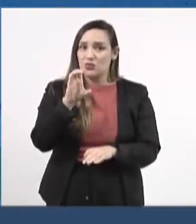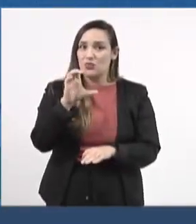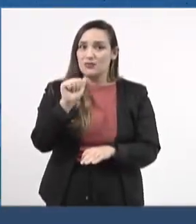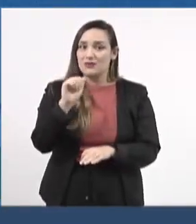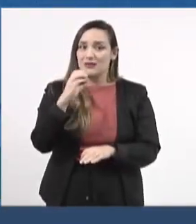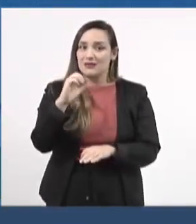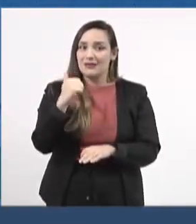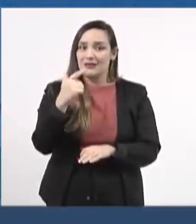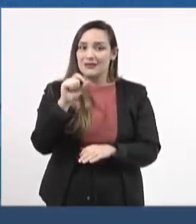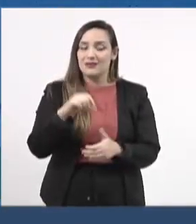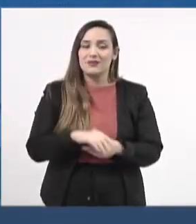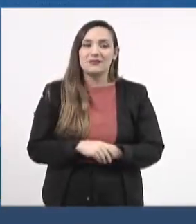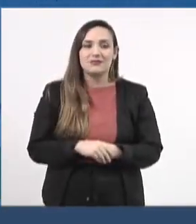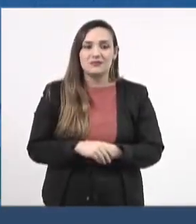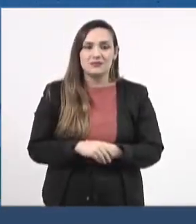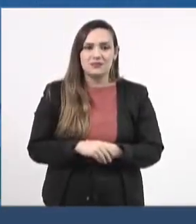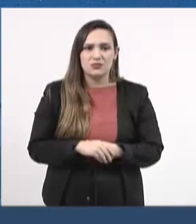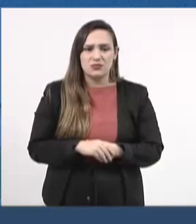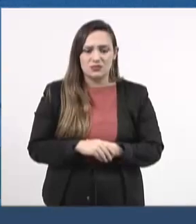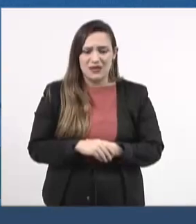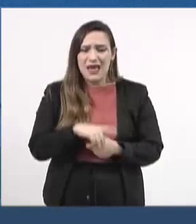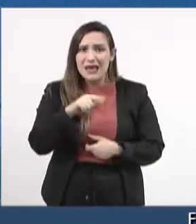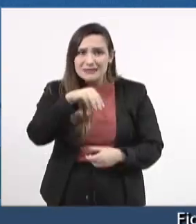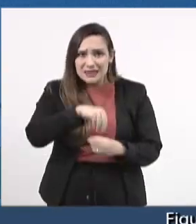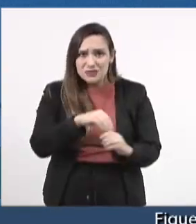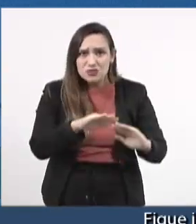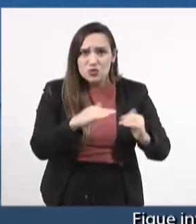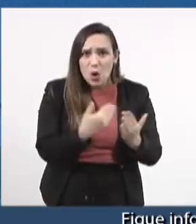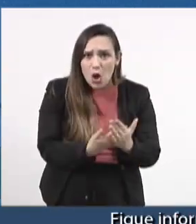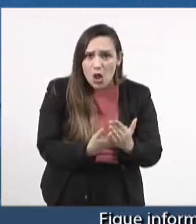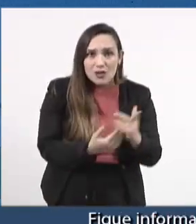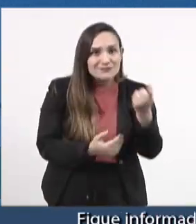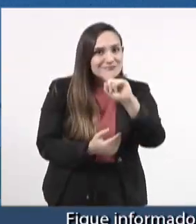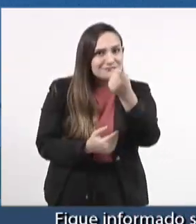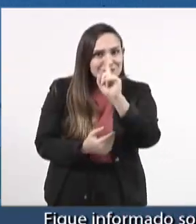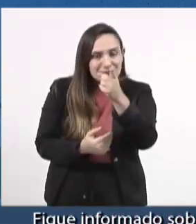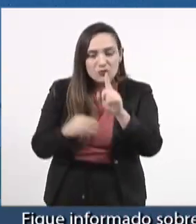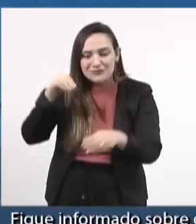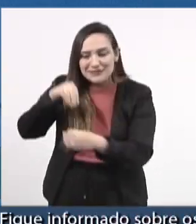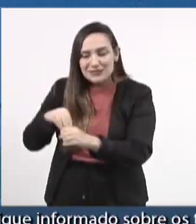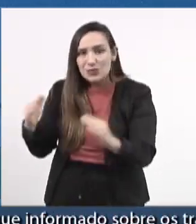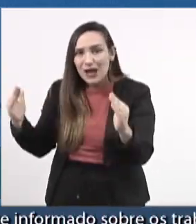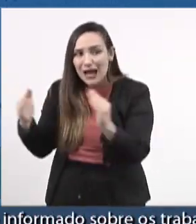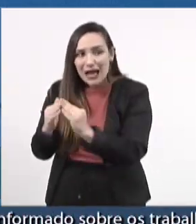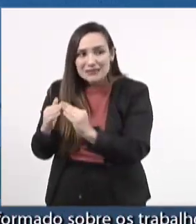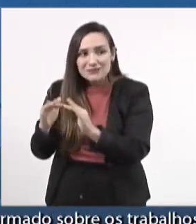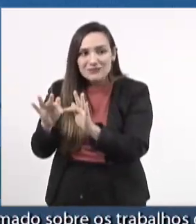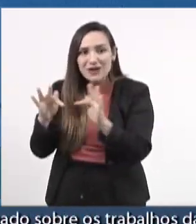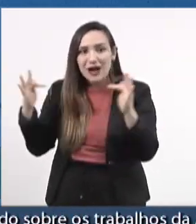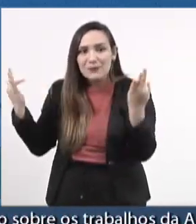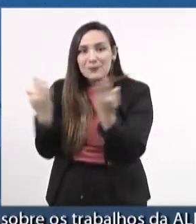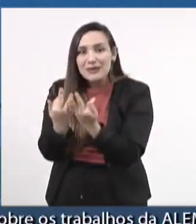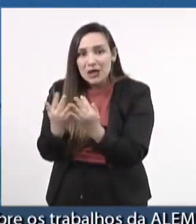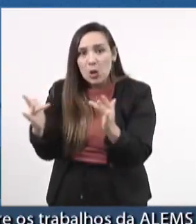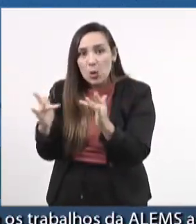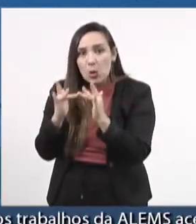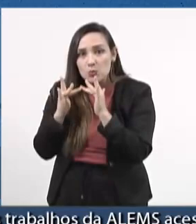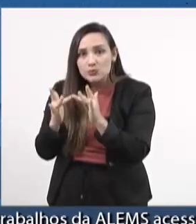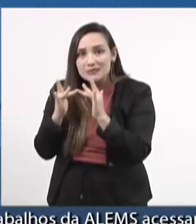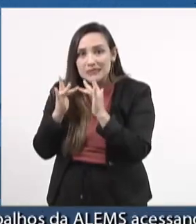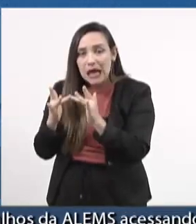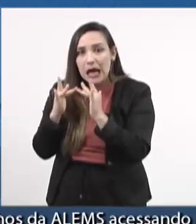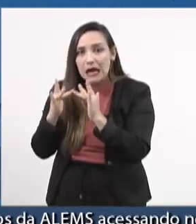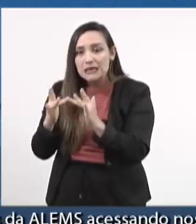consegue construir ela na escola. A educação vem do berço, a educação vem da convivência,